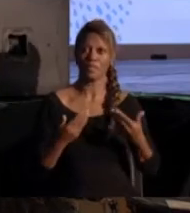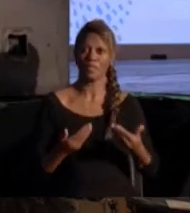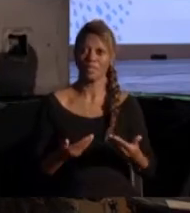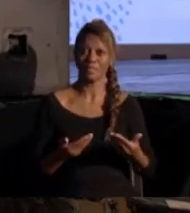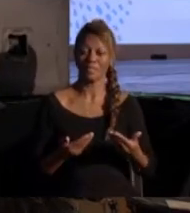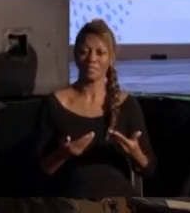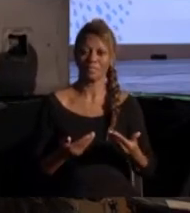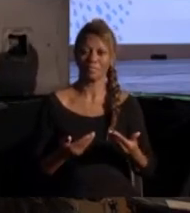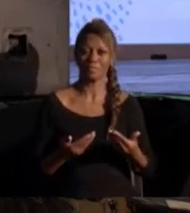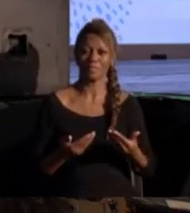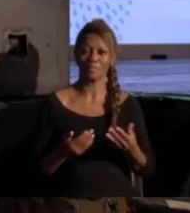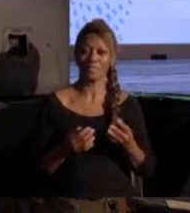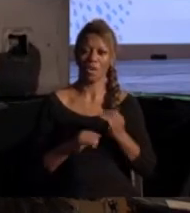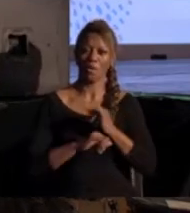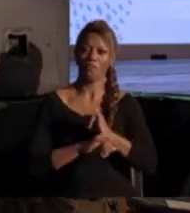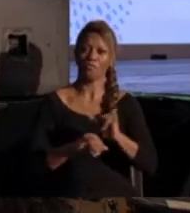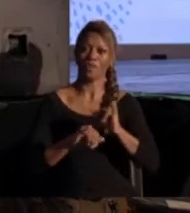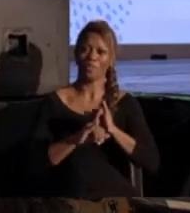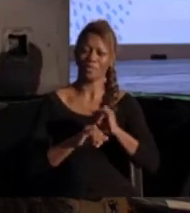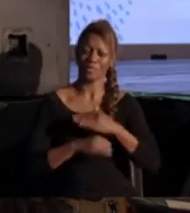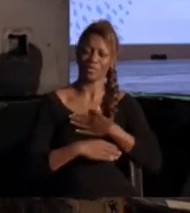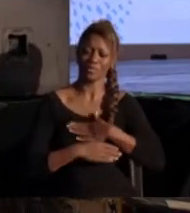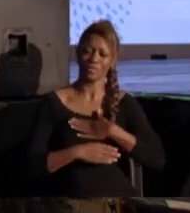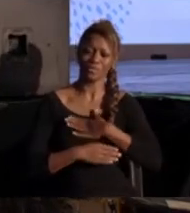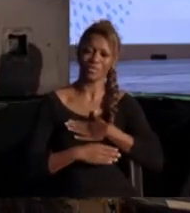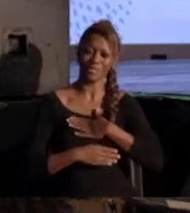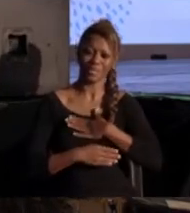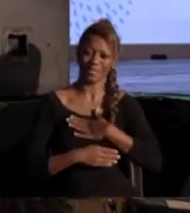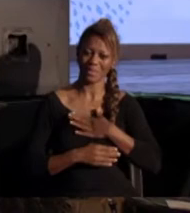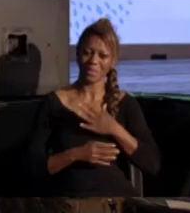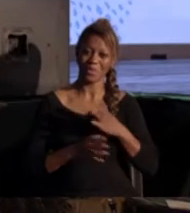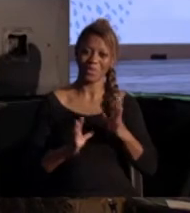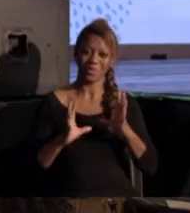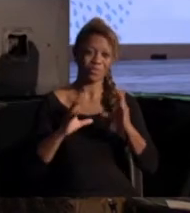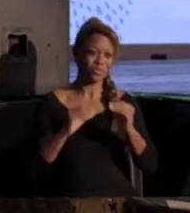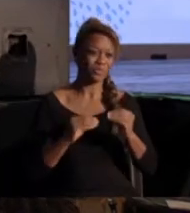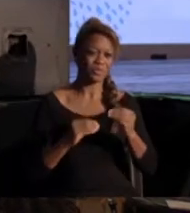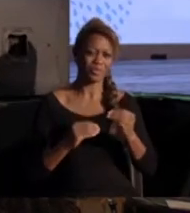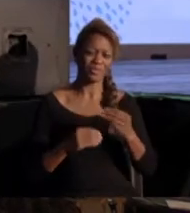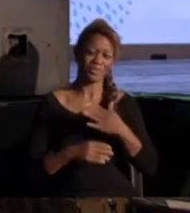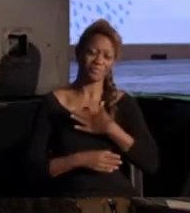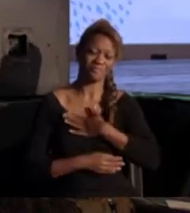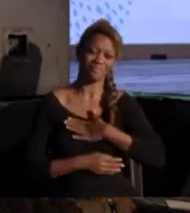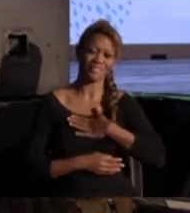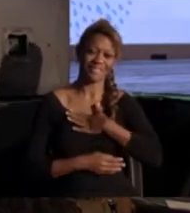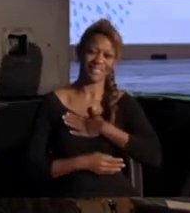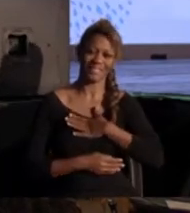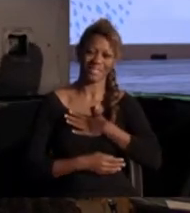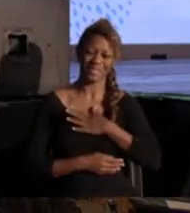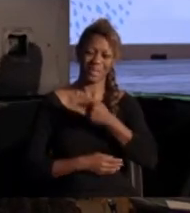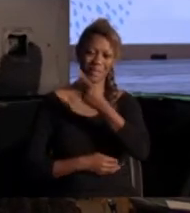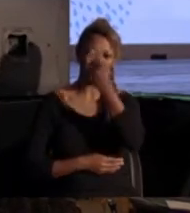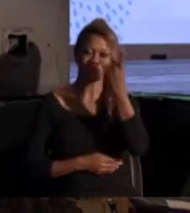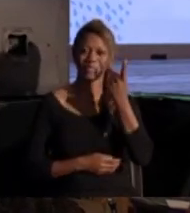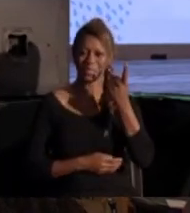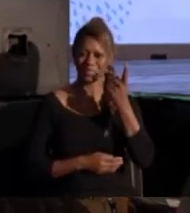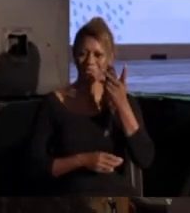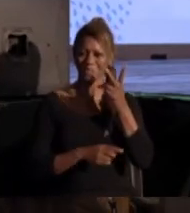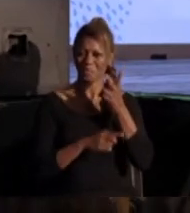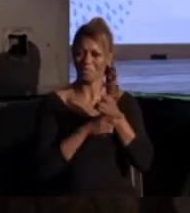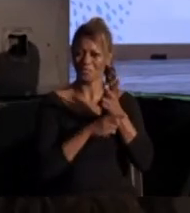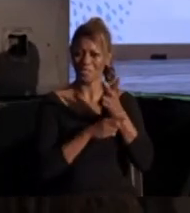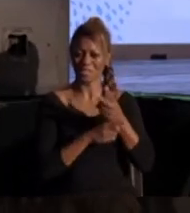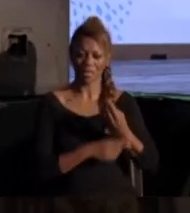Apenas dizer que eu gostei muito de estar aqui essa noite, mandar uma saudação, né, para as pessoas que estão nos vendo pelo